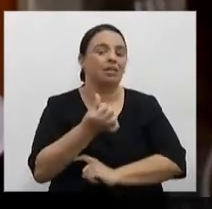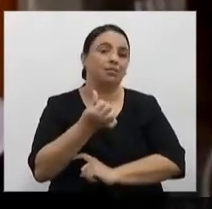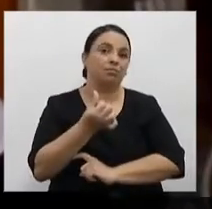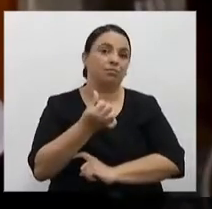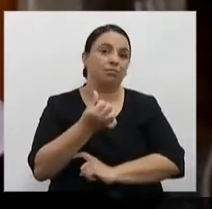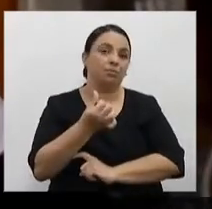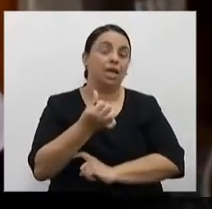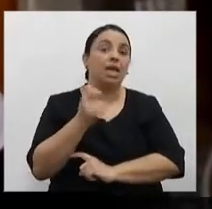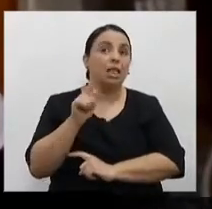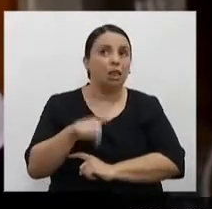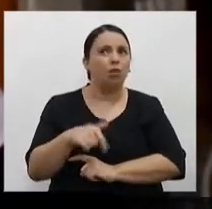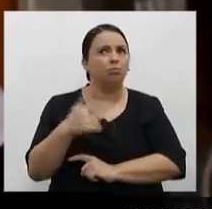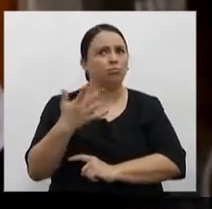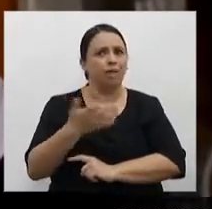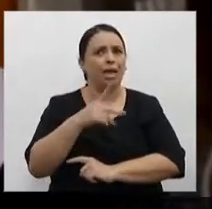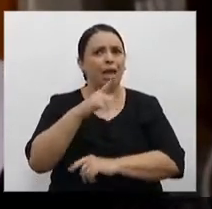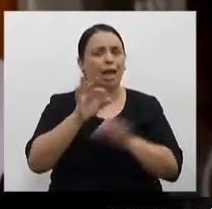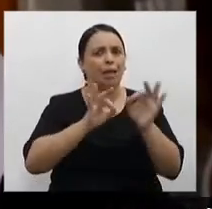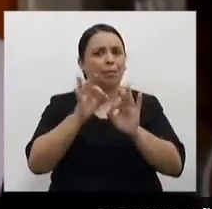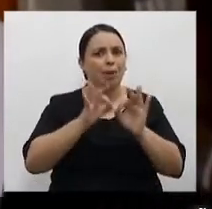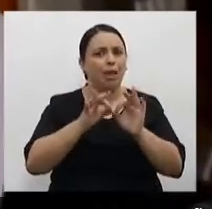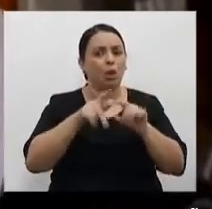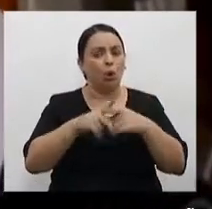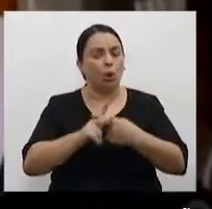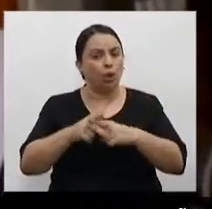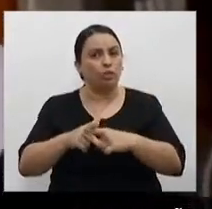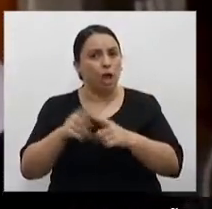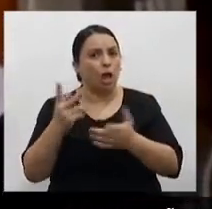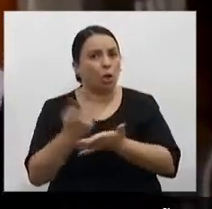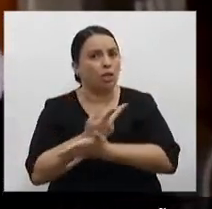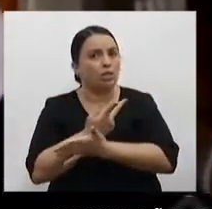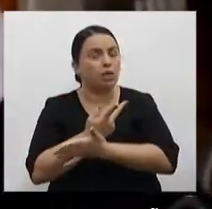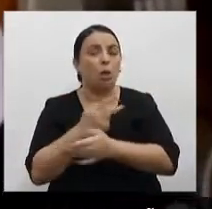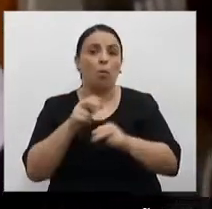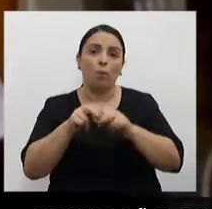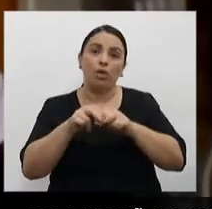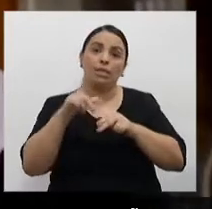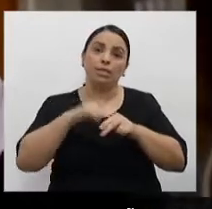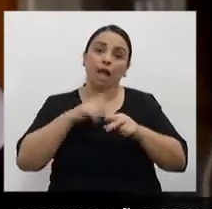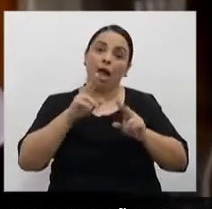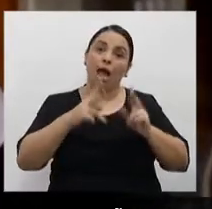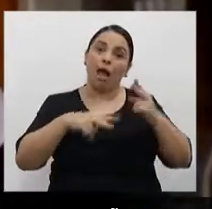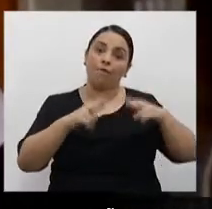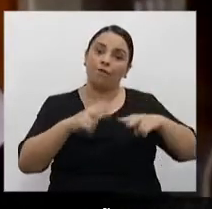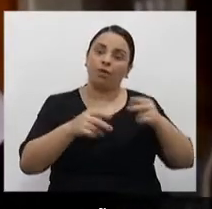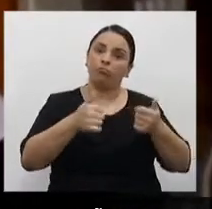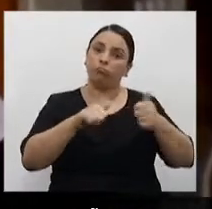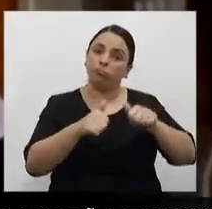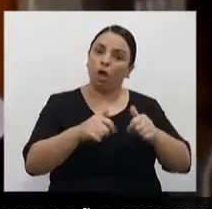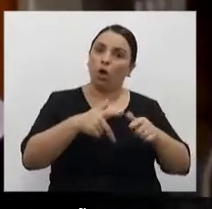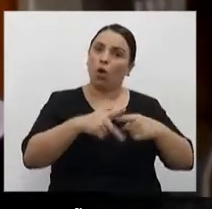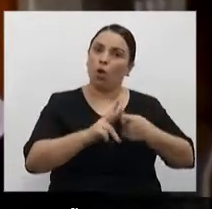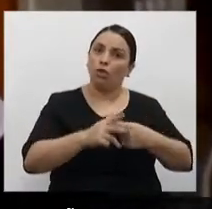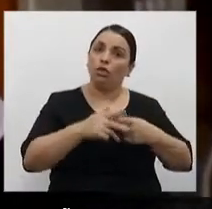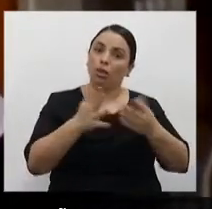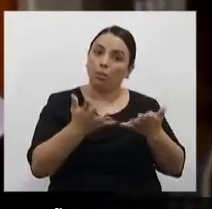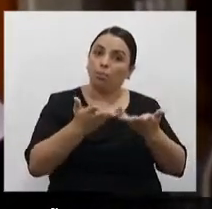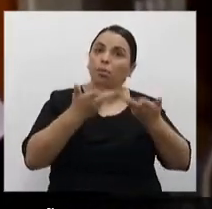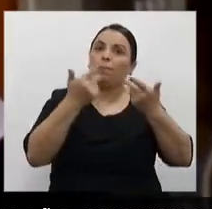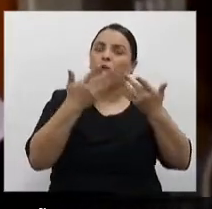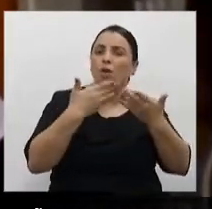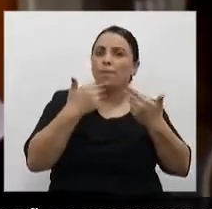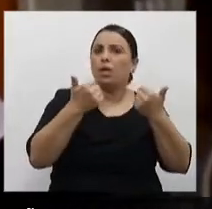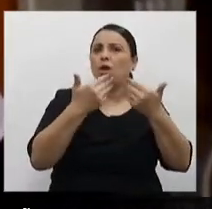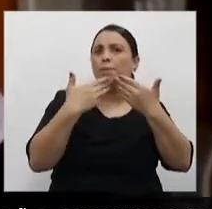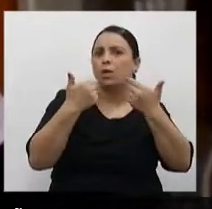E se ele está sendo revisto, porque também aqui em Minas Gerais os gestores de Minas Gerais e de